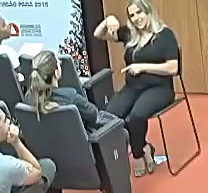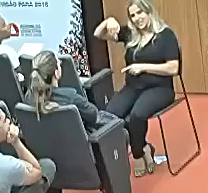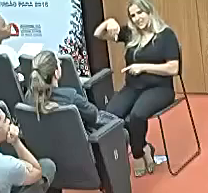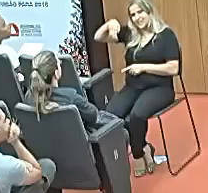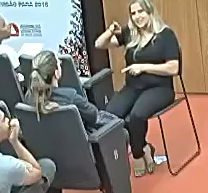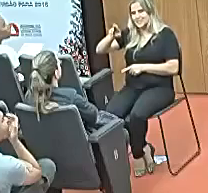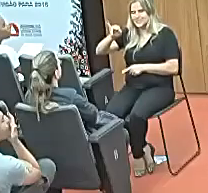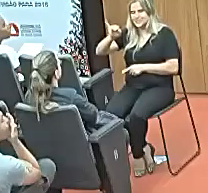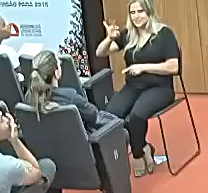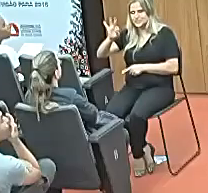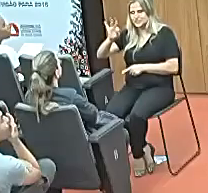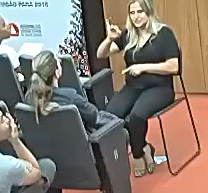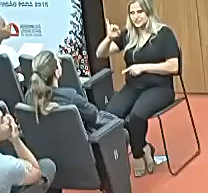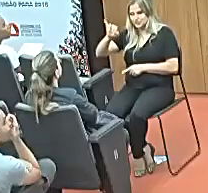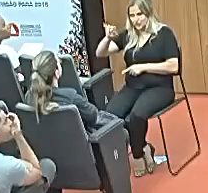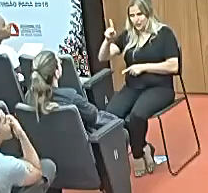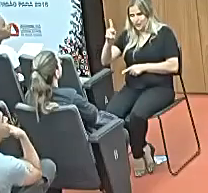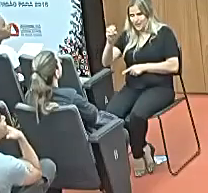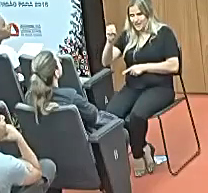sesa